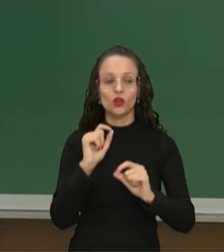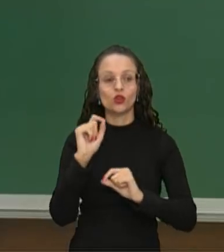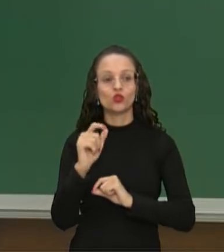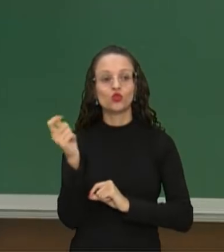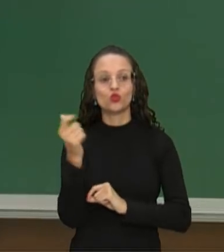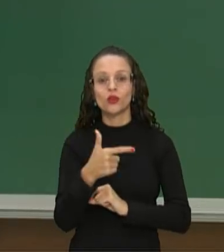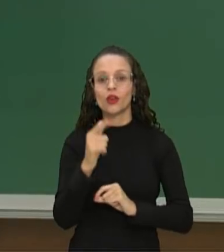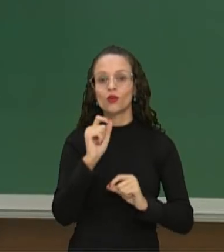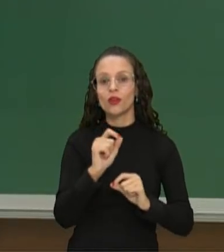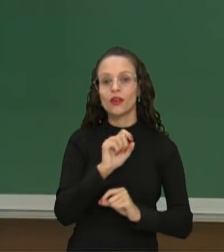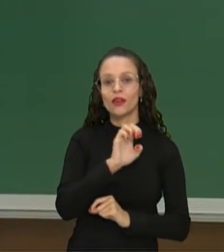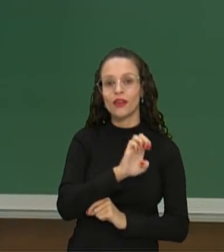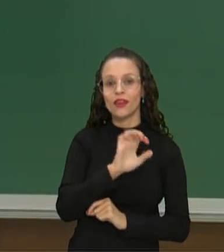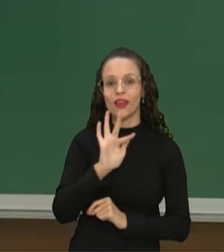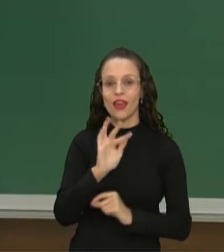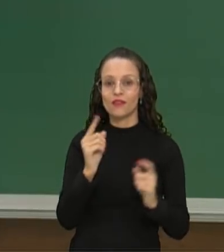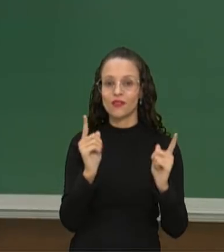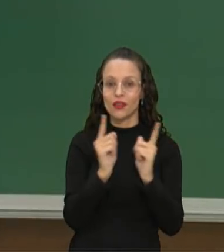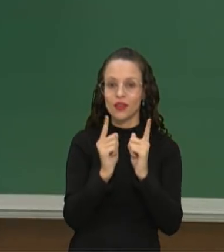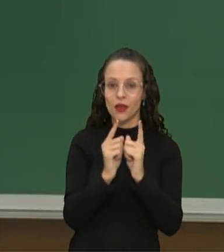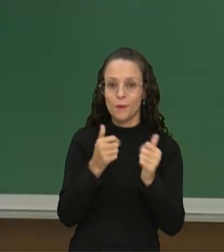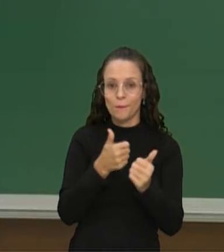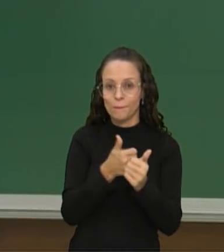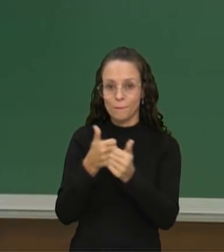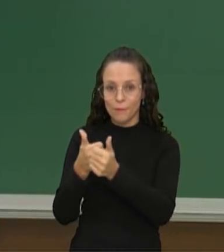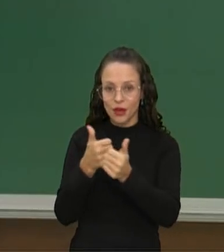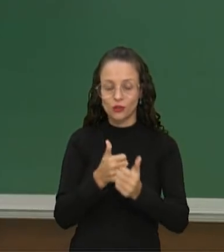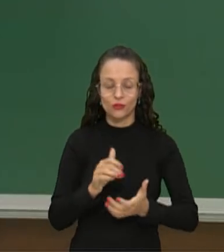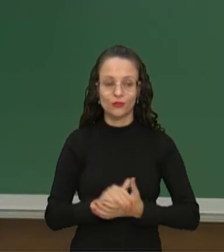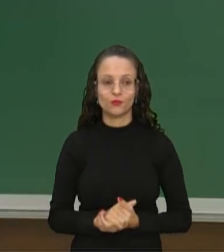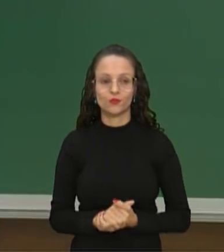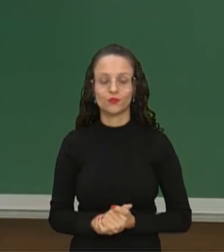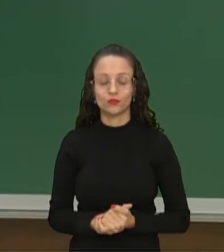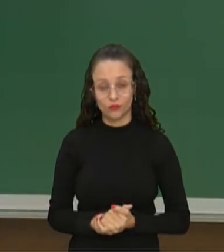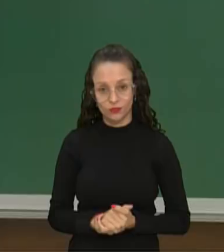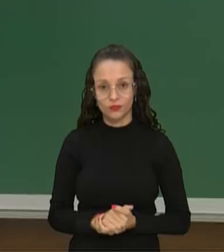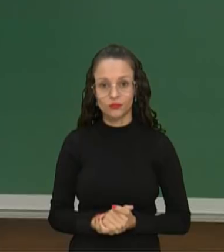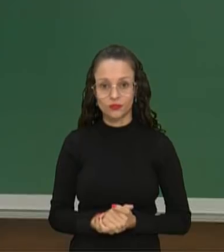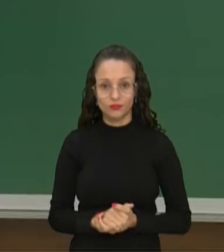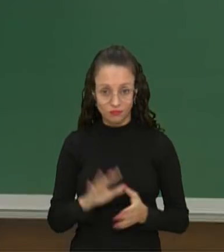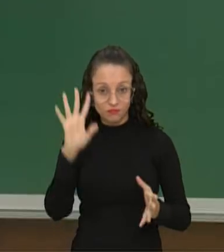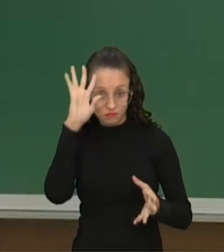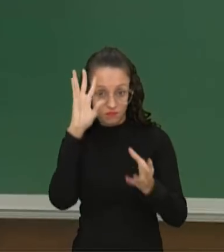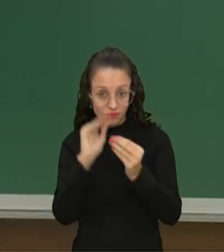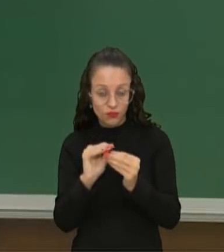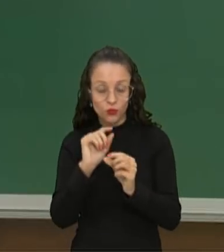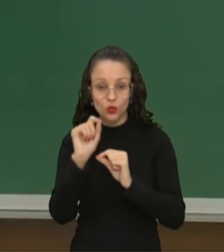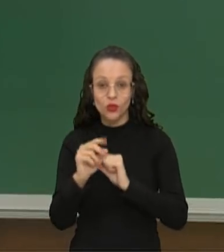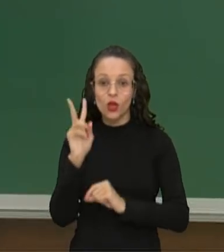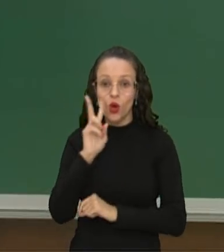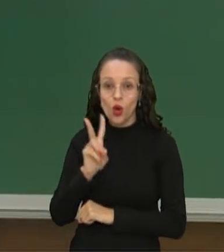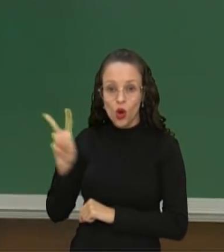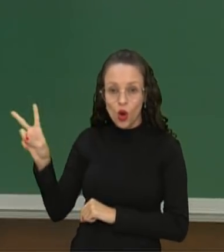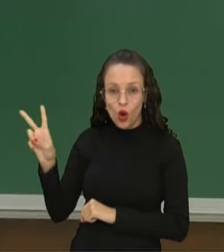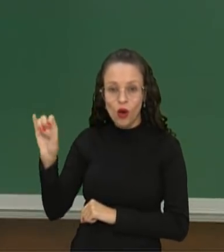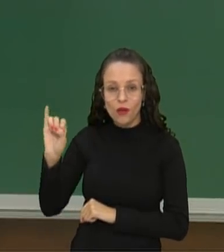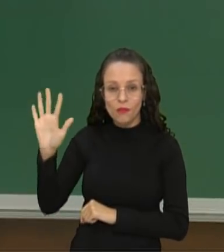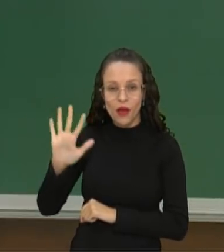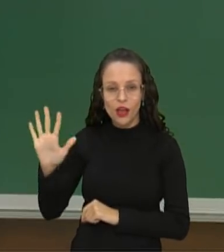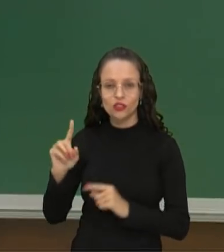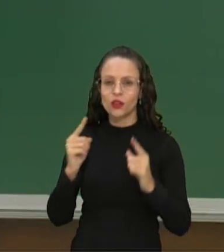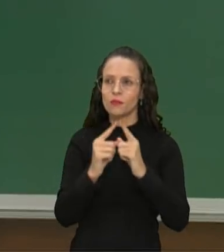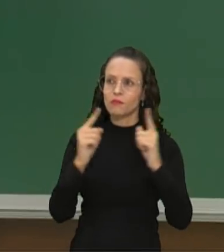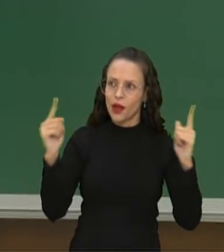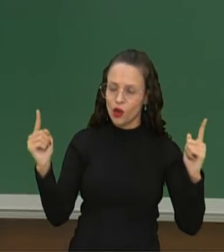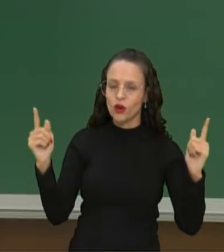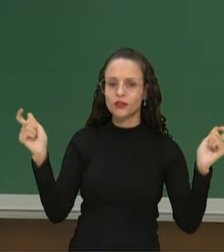que aqui entre o E e o F, que estão mais próximos um do outro. Ok? Então, deu para entender? Então, só olhar a figura e pensar. Quanto maior a